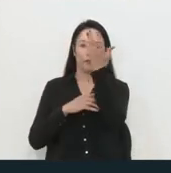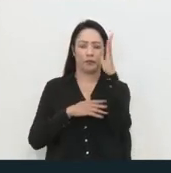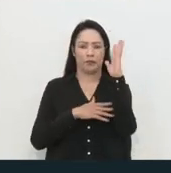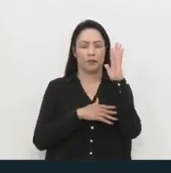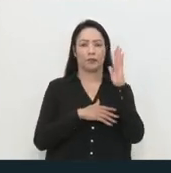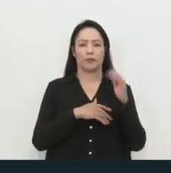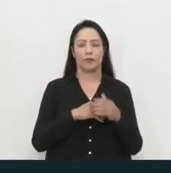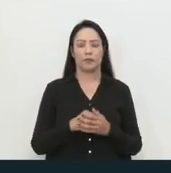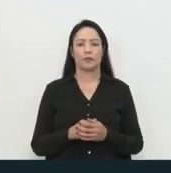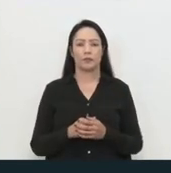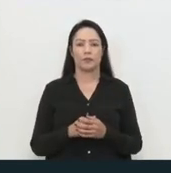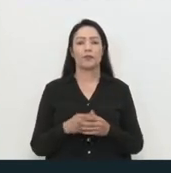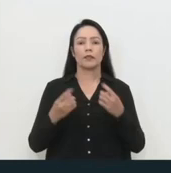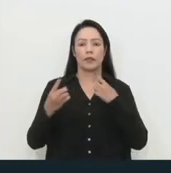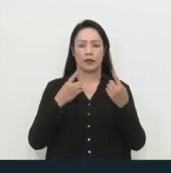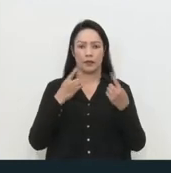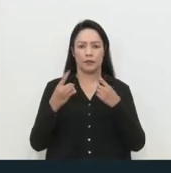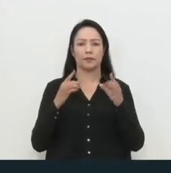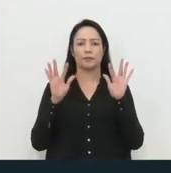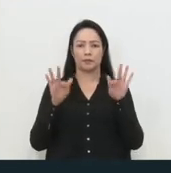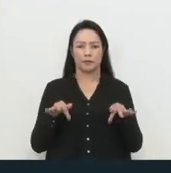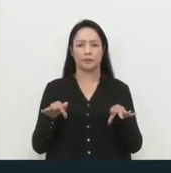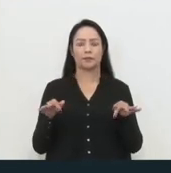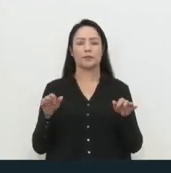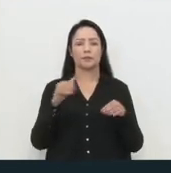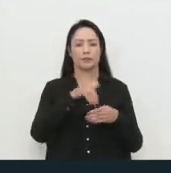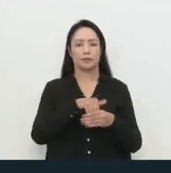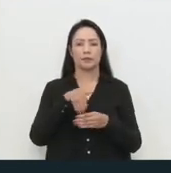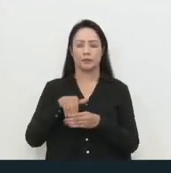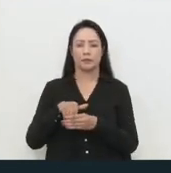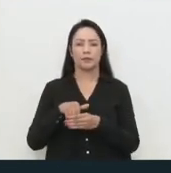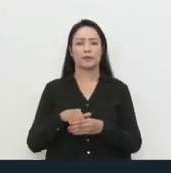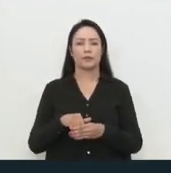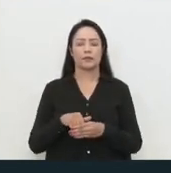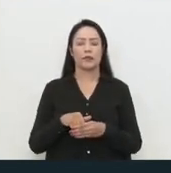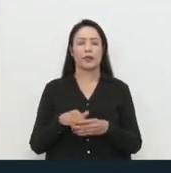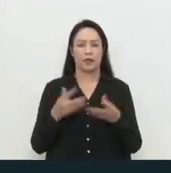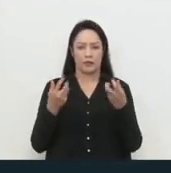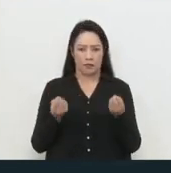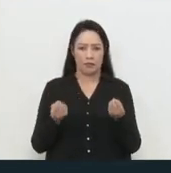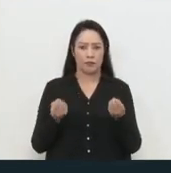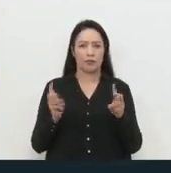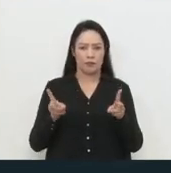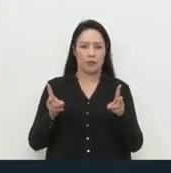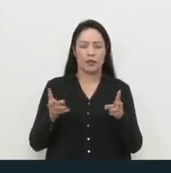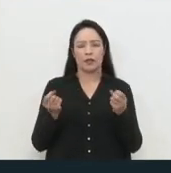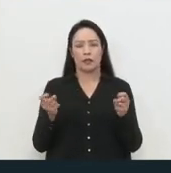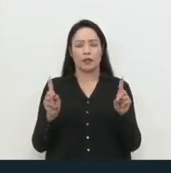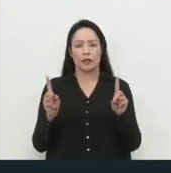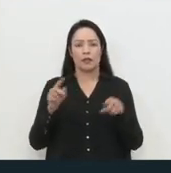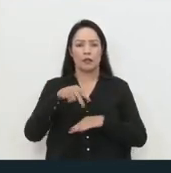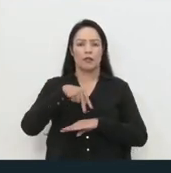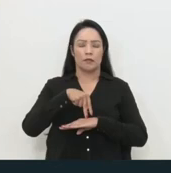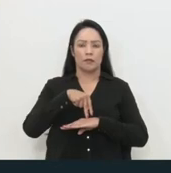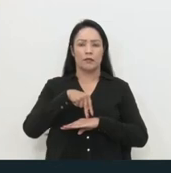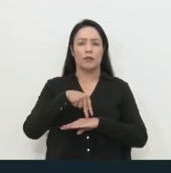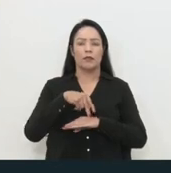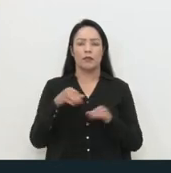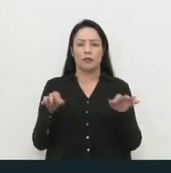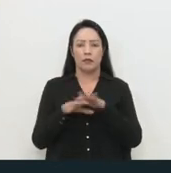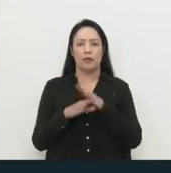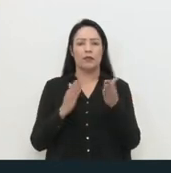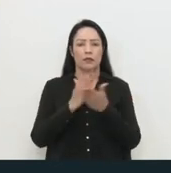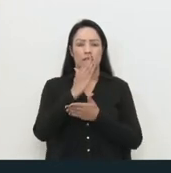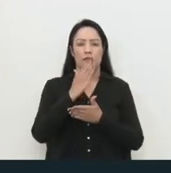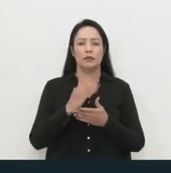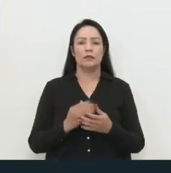vereador em votação os vereadores favoráveis pelas Como estão os contrário se manifestem encerrado a votação aprovado em